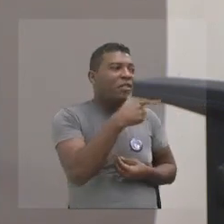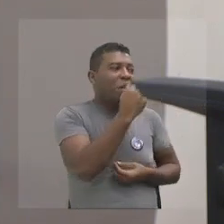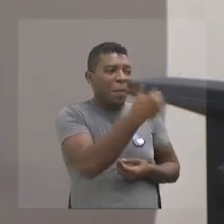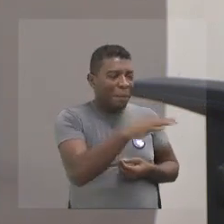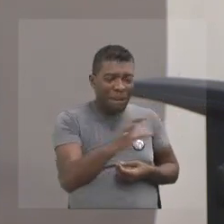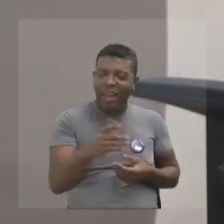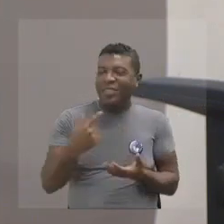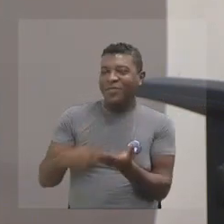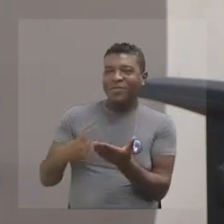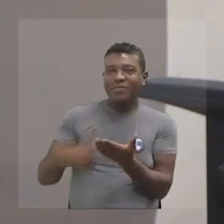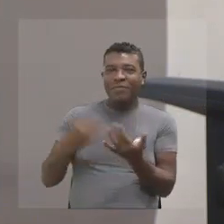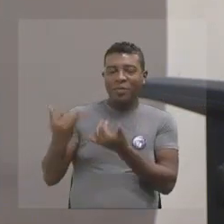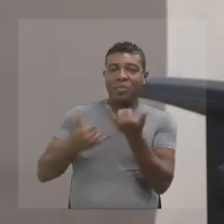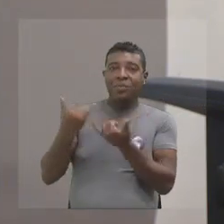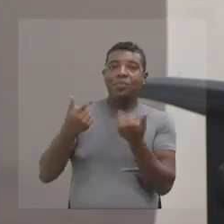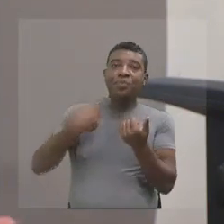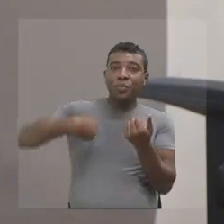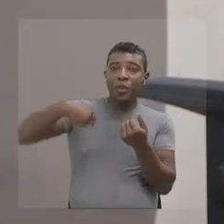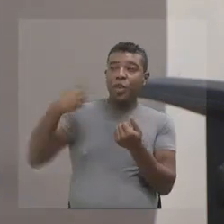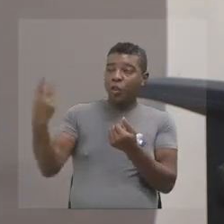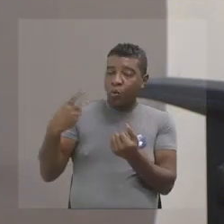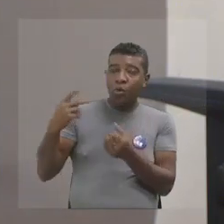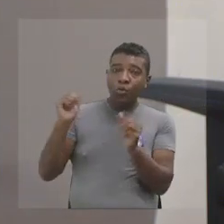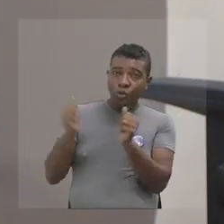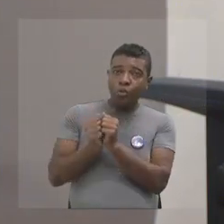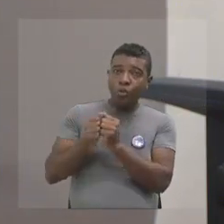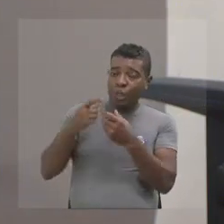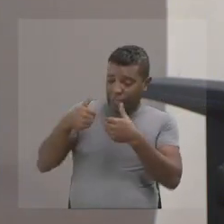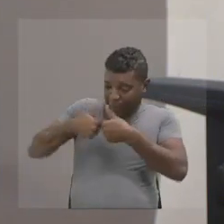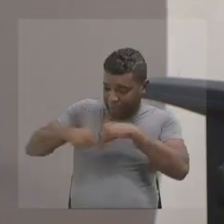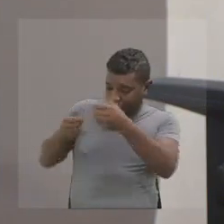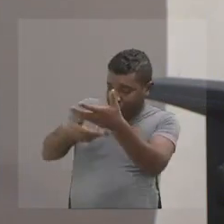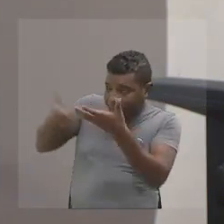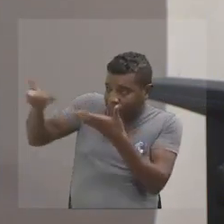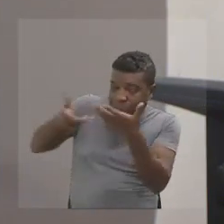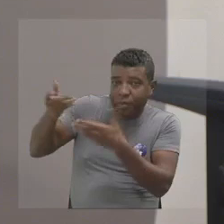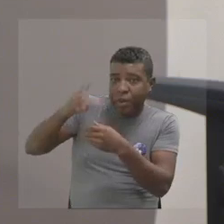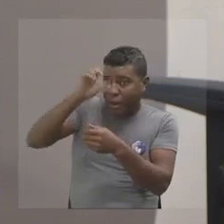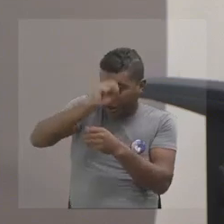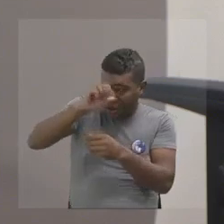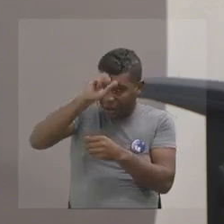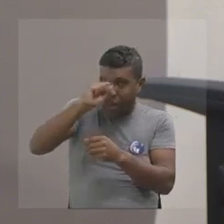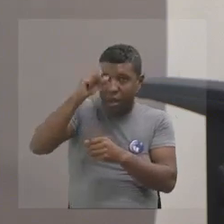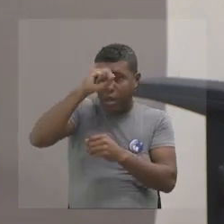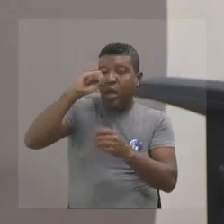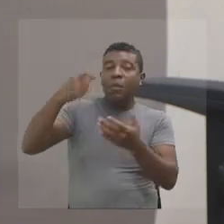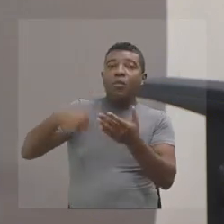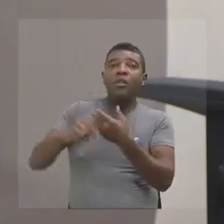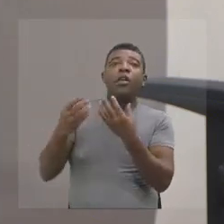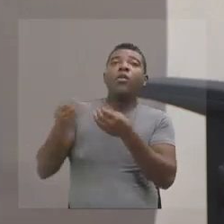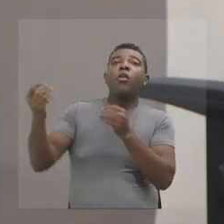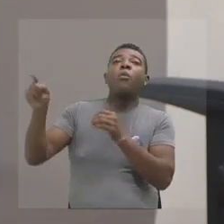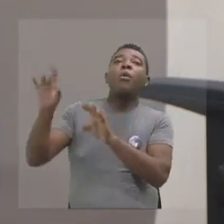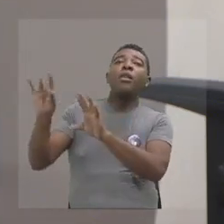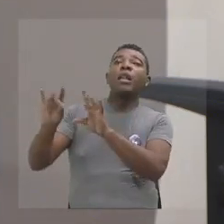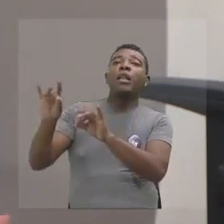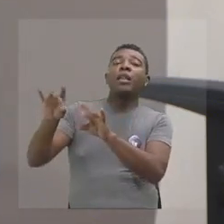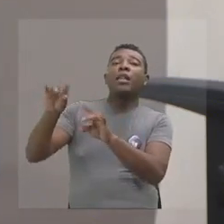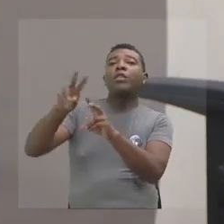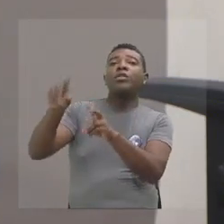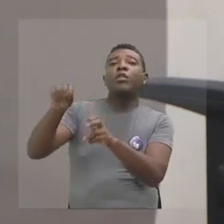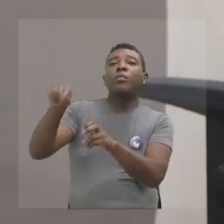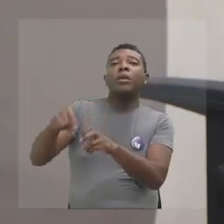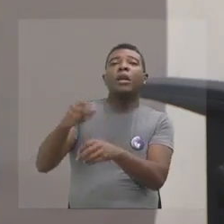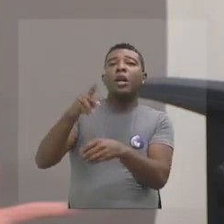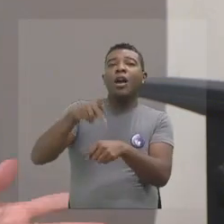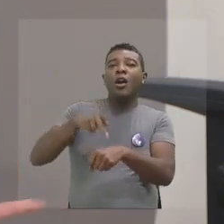mutuamente um com o outro é e eu vou inclusive me aprofundar com ele sobre como eles têm tratado a questão de rochas ornamentais eu sei que ele